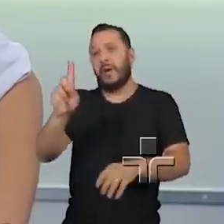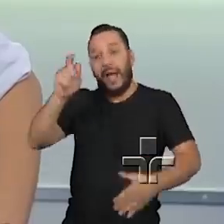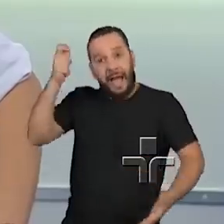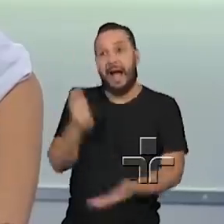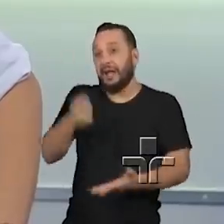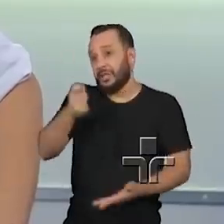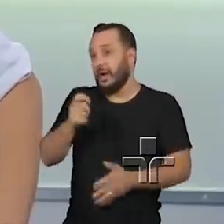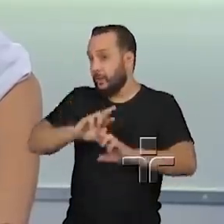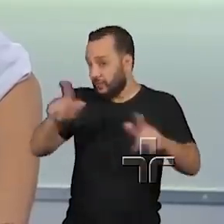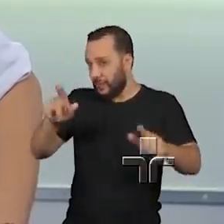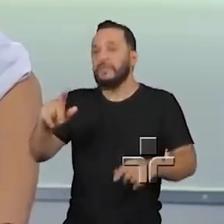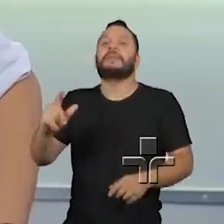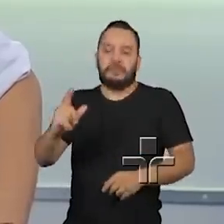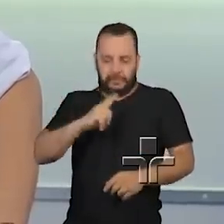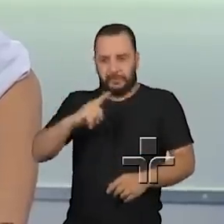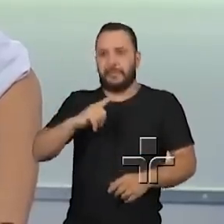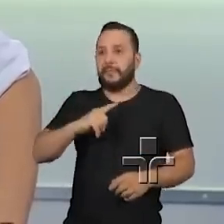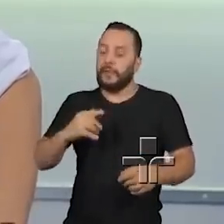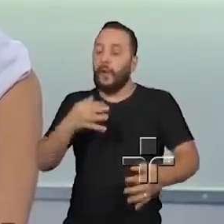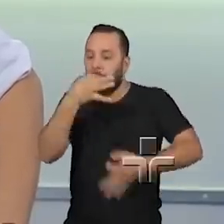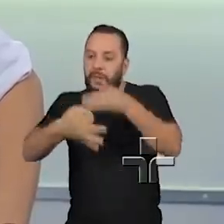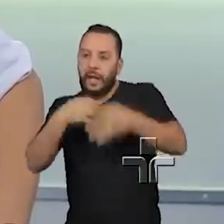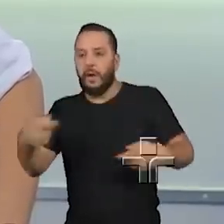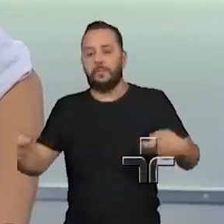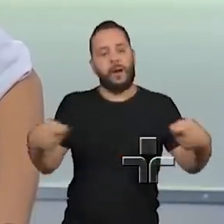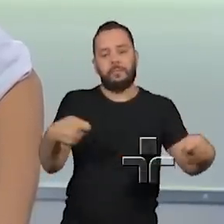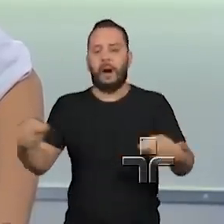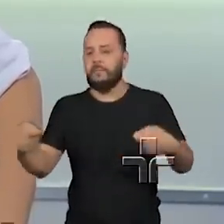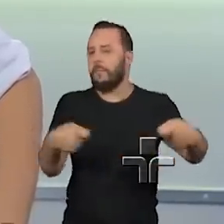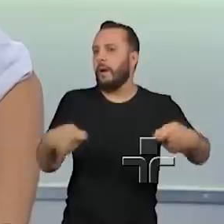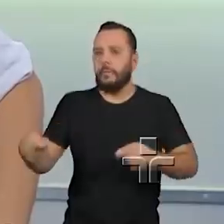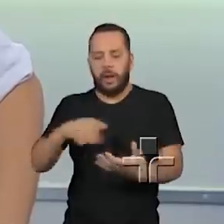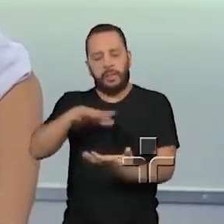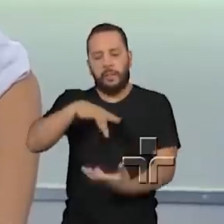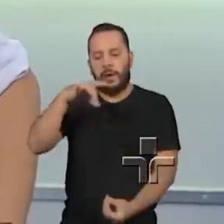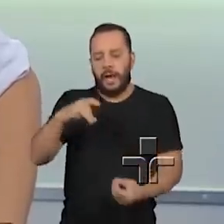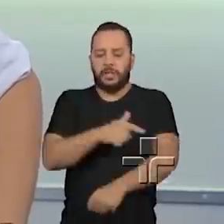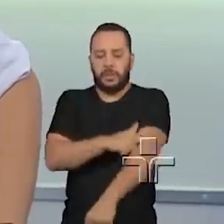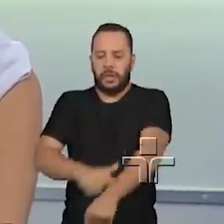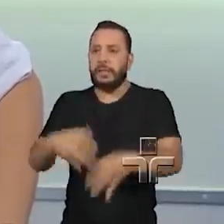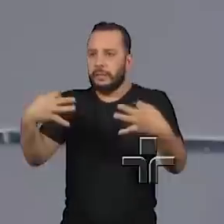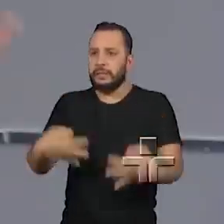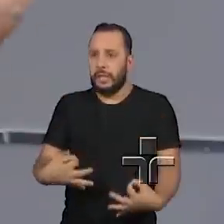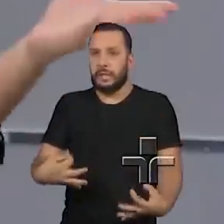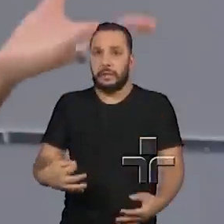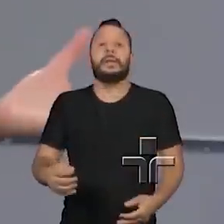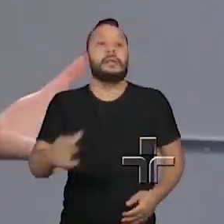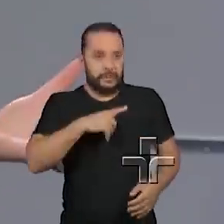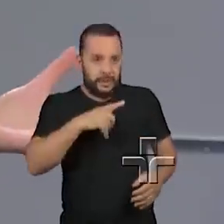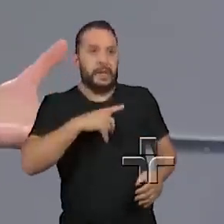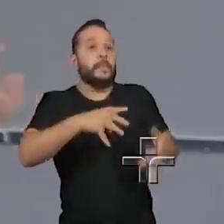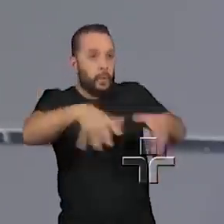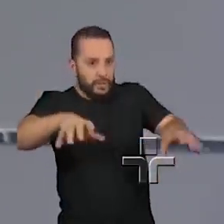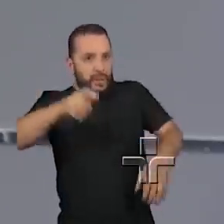coisa é você ter polos opostos debatendo ideias entre si de maneira saudável, de maneira democrática. Outra coisa mas é você... Mas o que nós estamos assistindo é uma polarização radical,